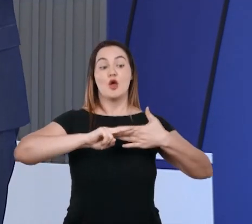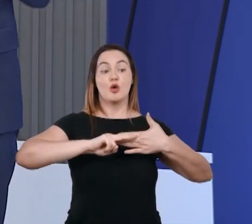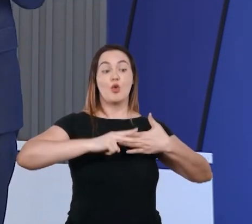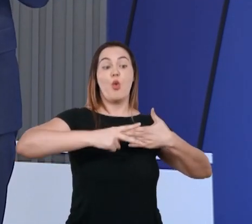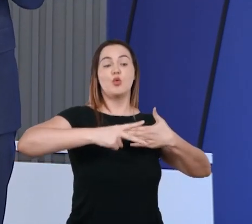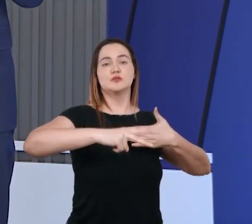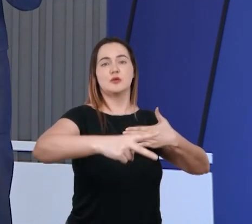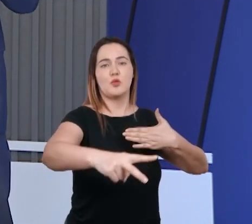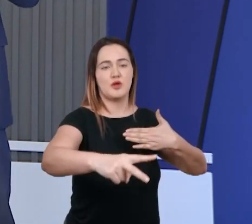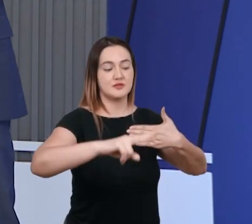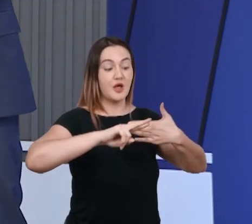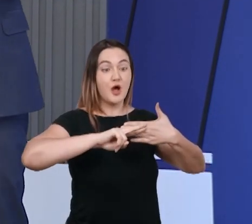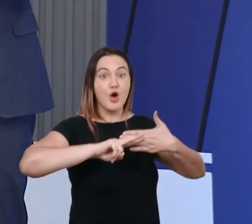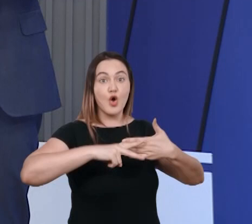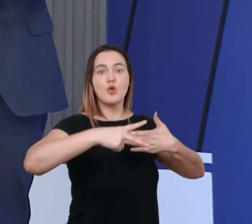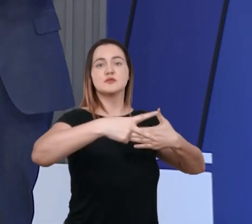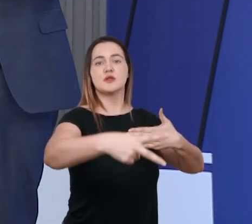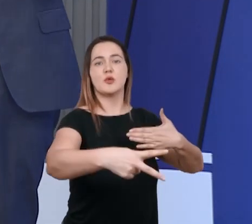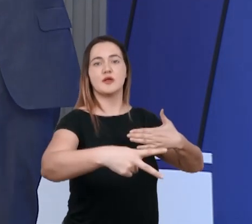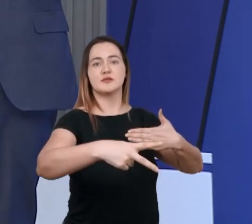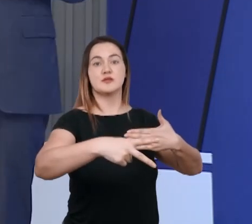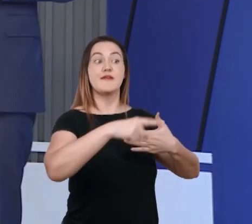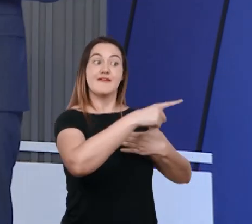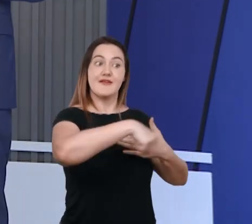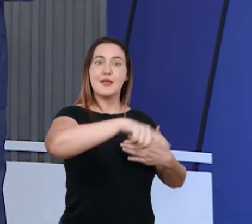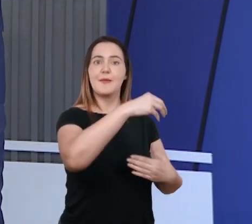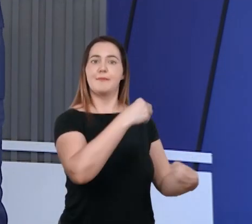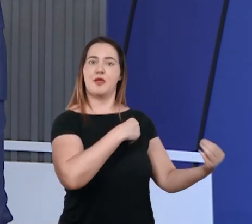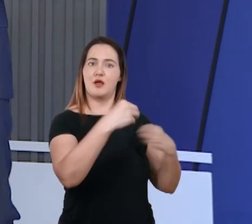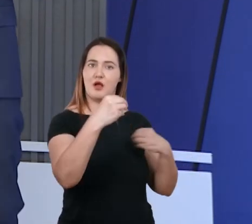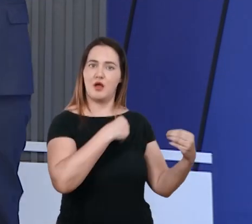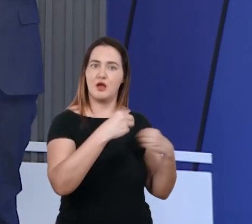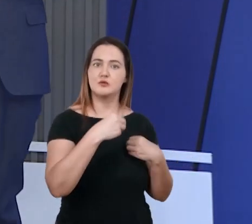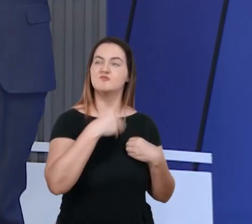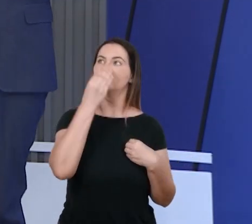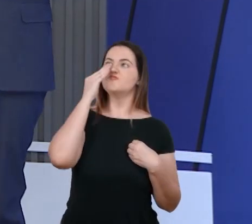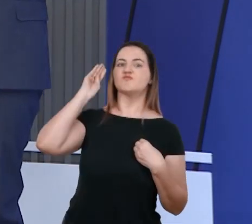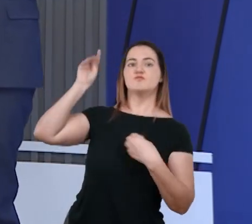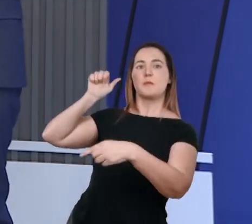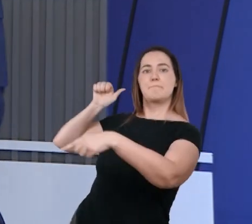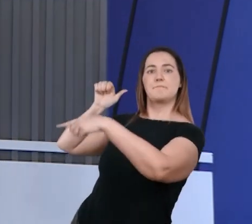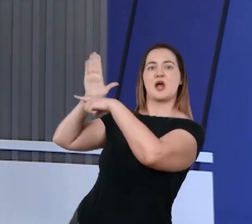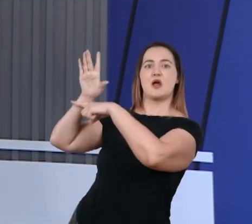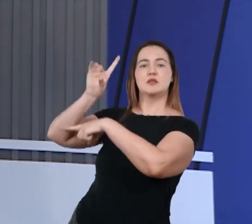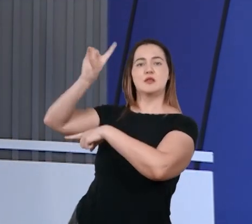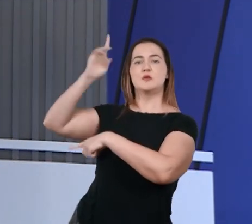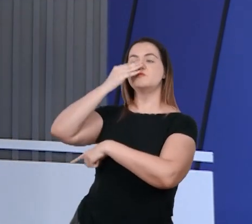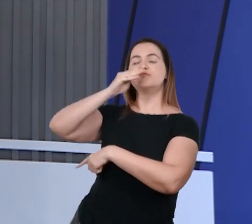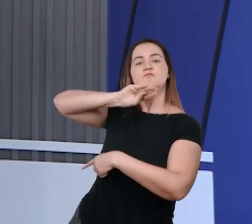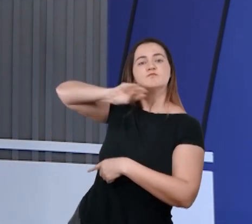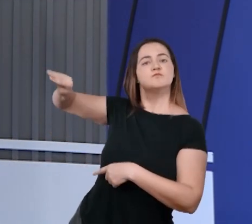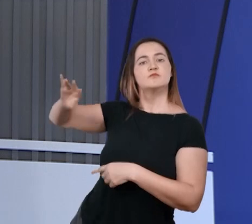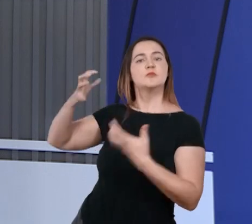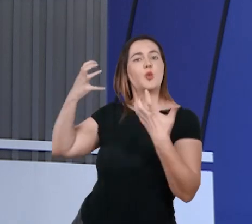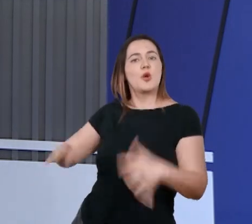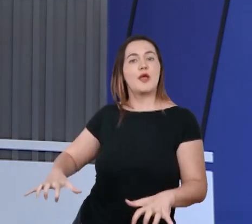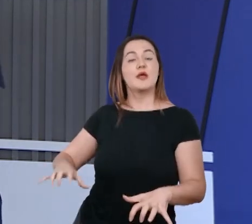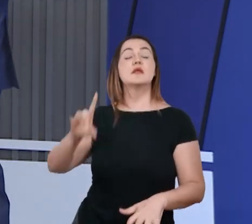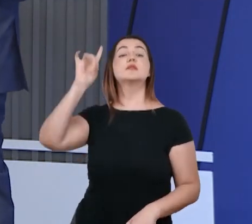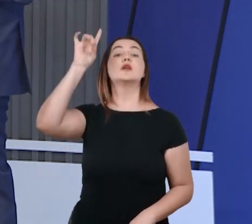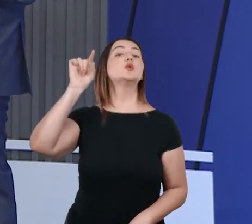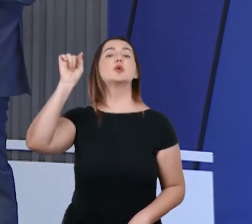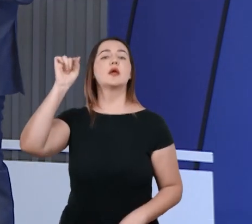fogo eterno que alcançou Sodoma e Gomorra não é um fogo que nunca se apaga, mas